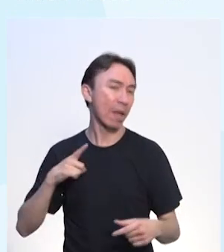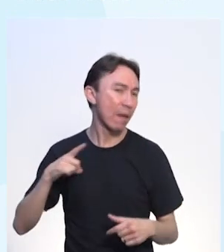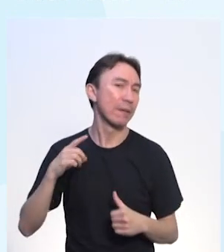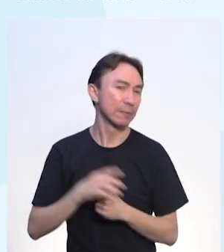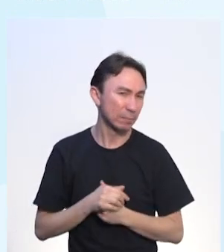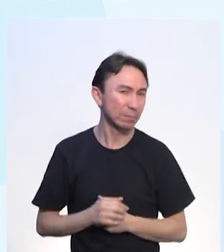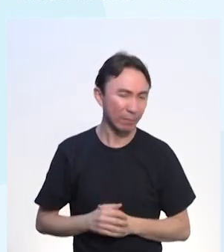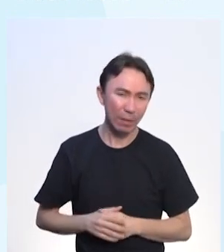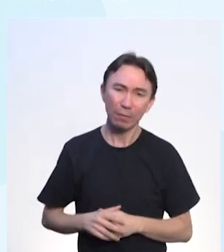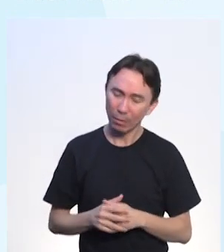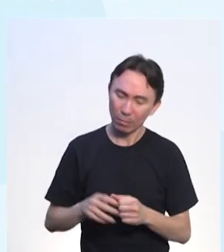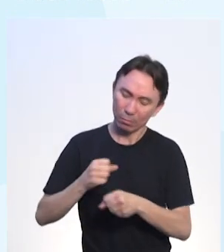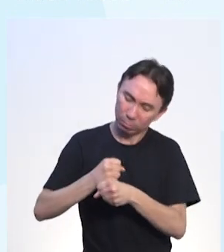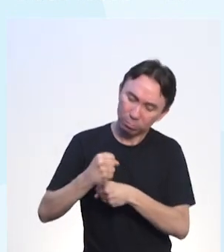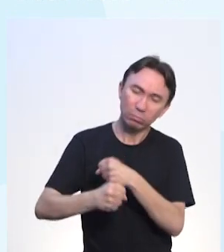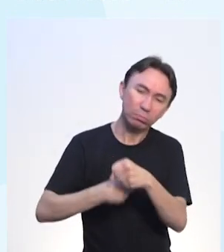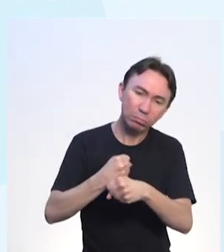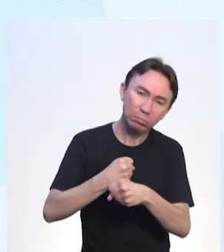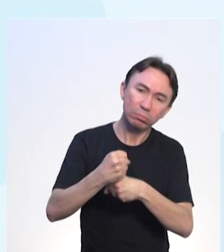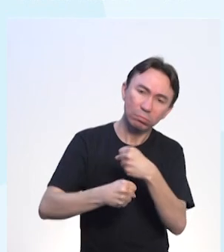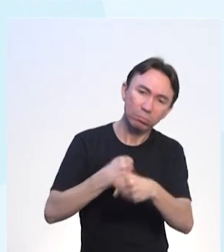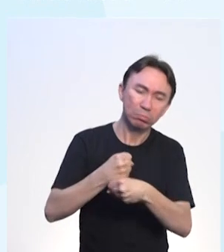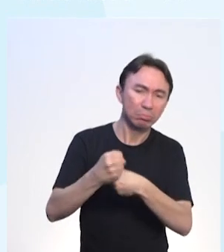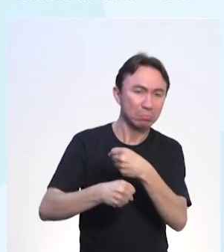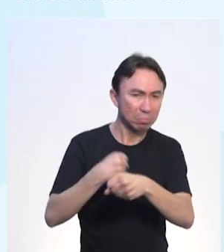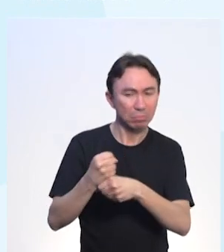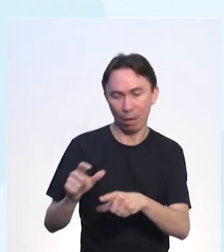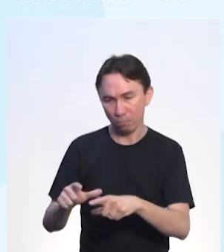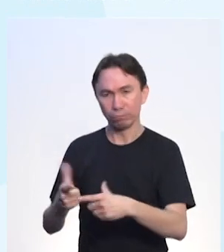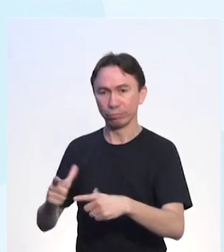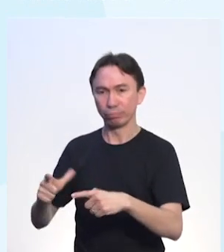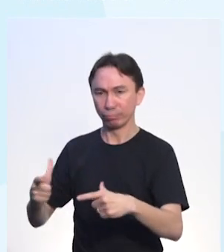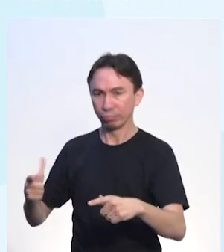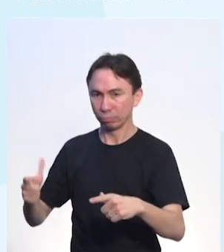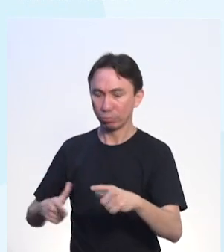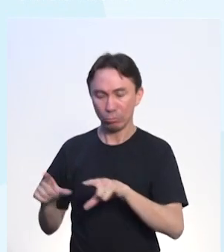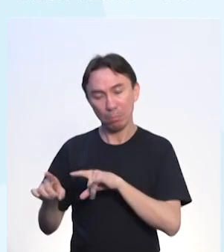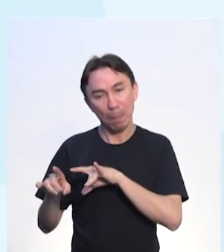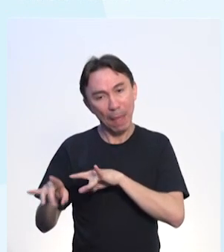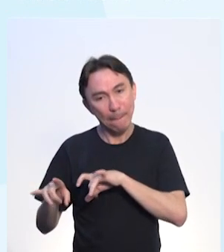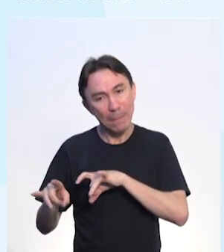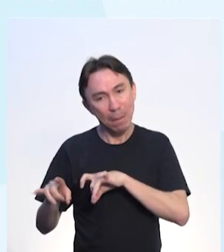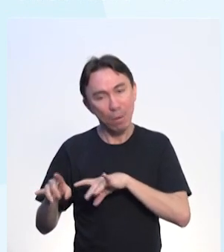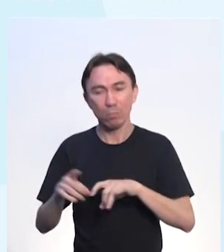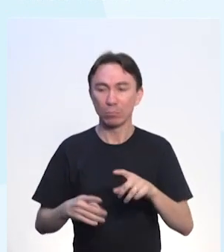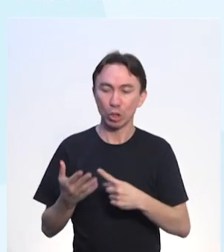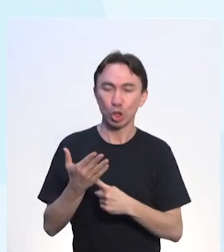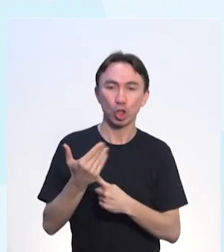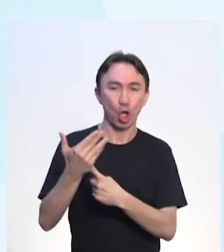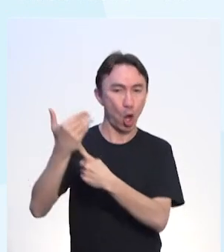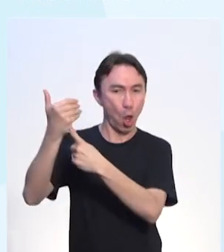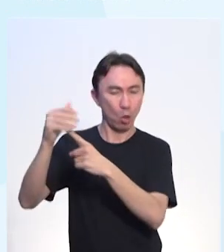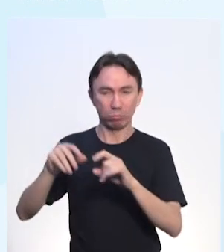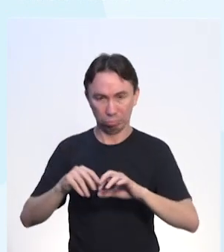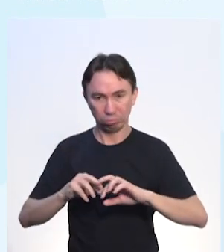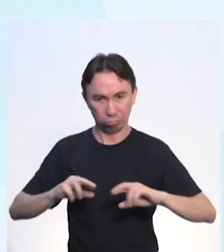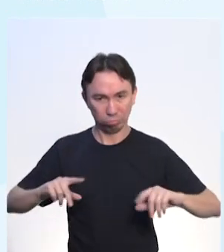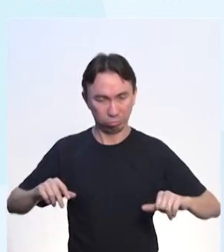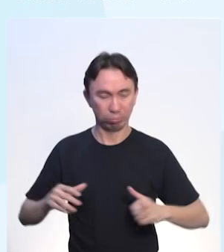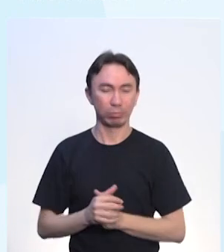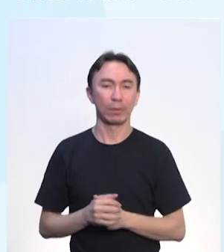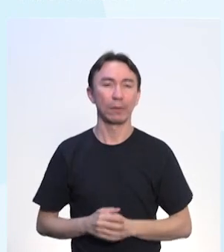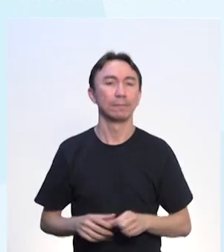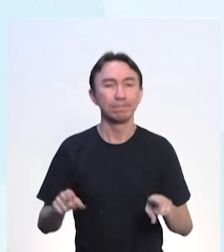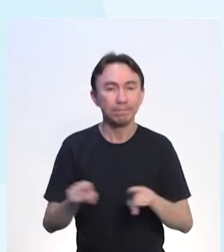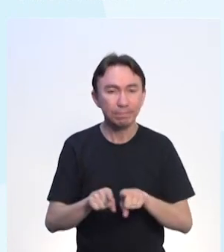anos, justamente pelo avanço tecnológico que a gente vive, tá? A gente também tem, né, no